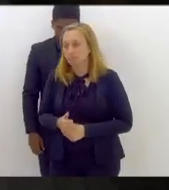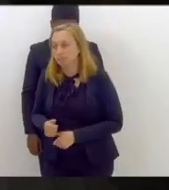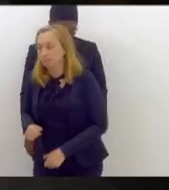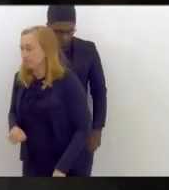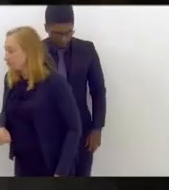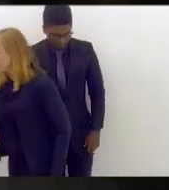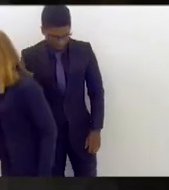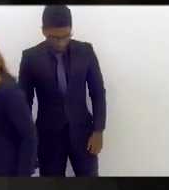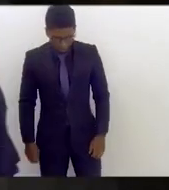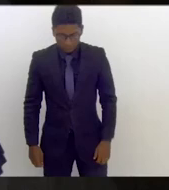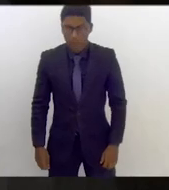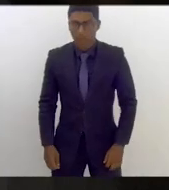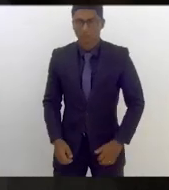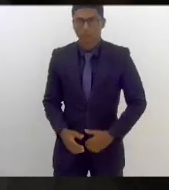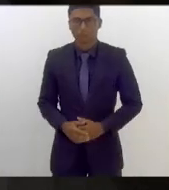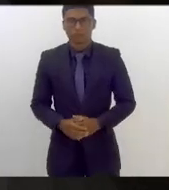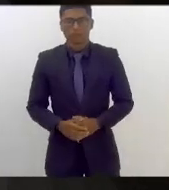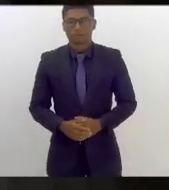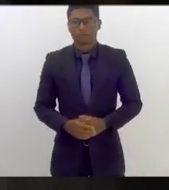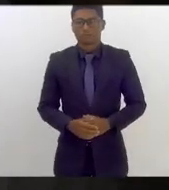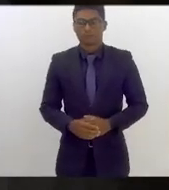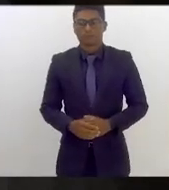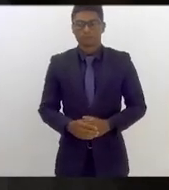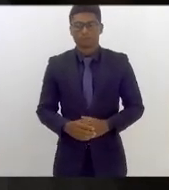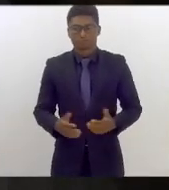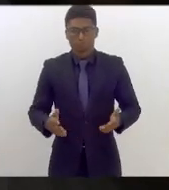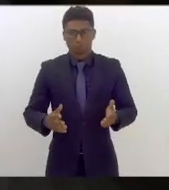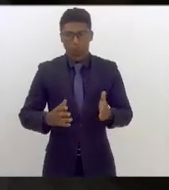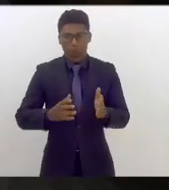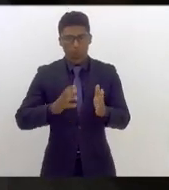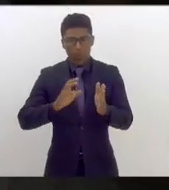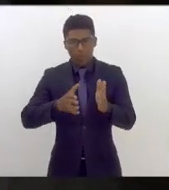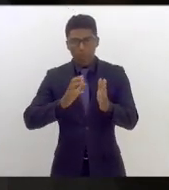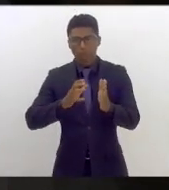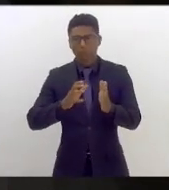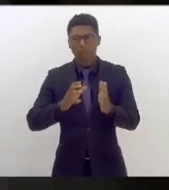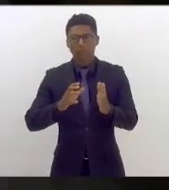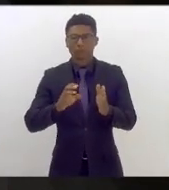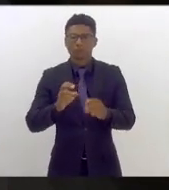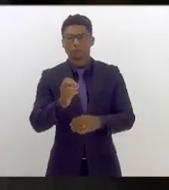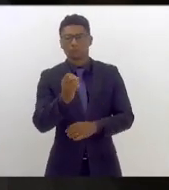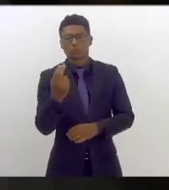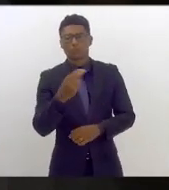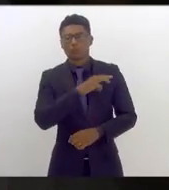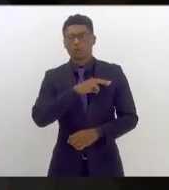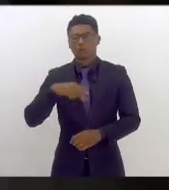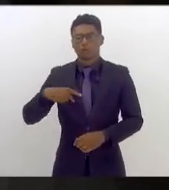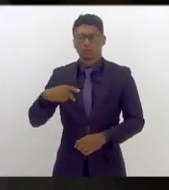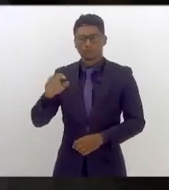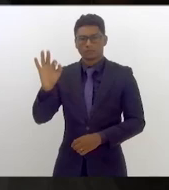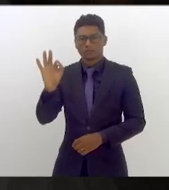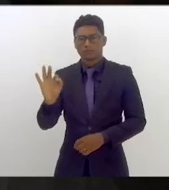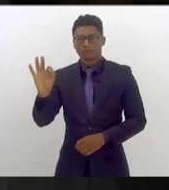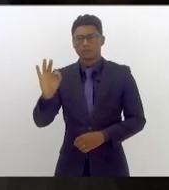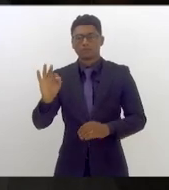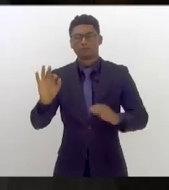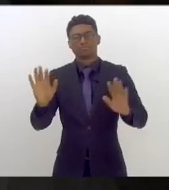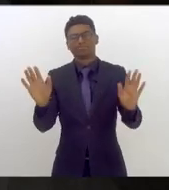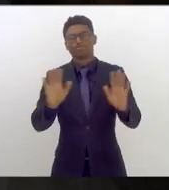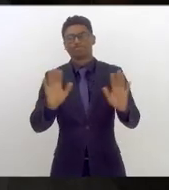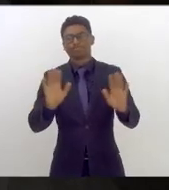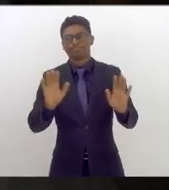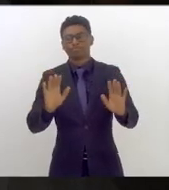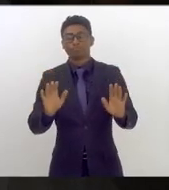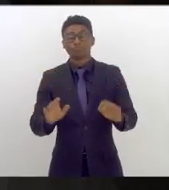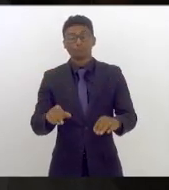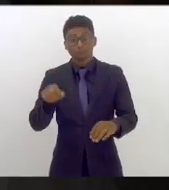não foi nenhum partido político, nem o Ministério Público Eleitoral Federal, foi o próprio corregedor